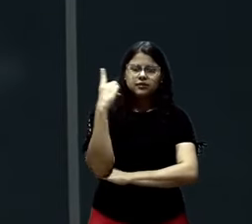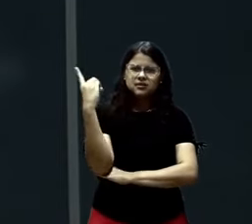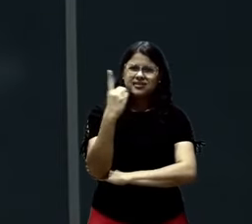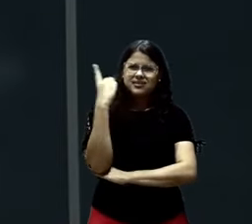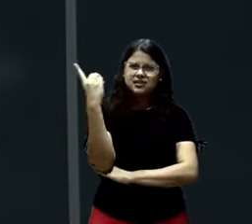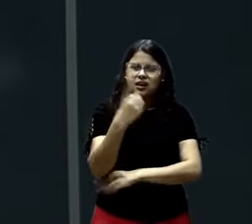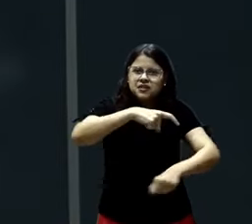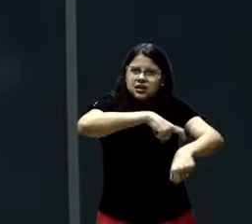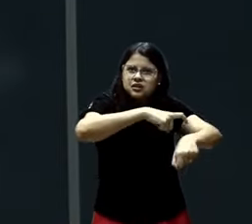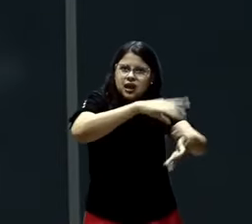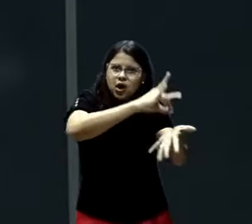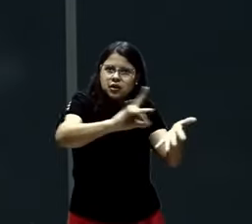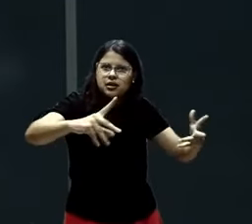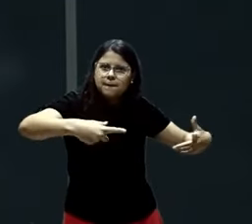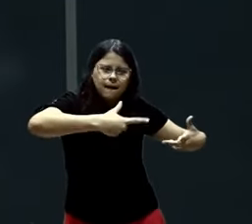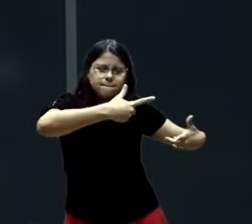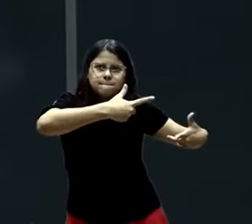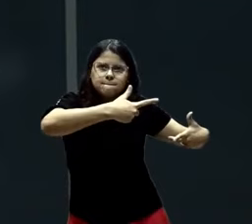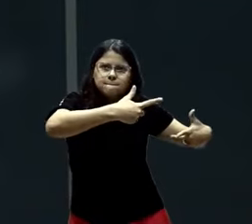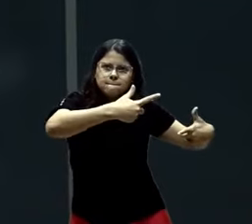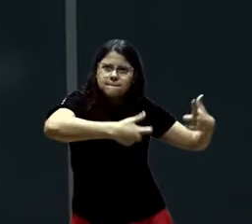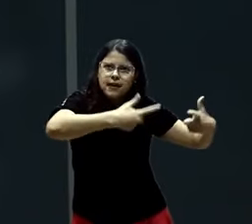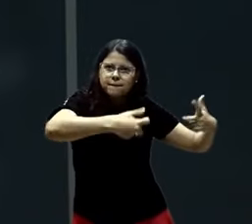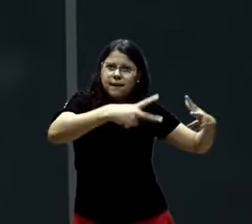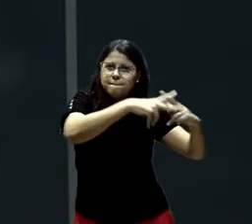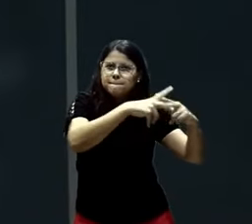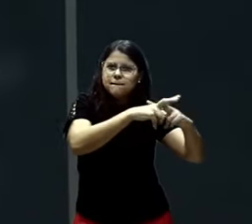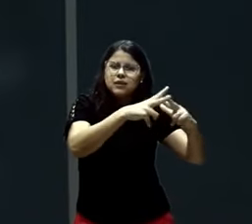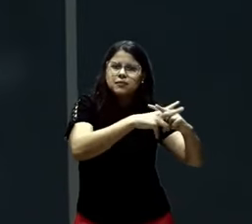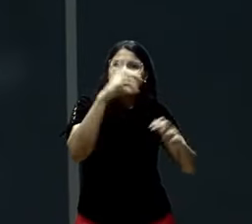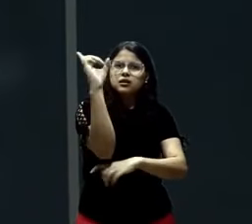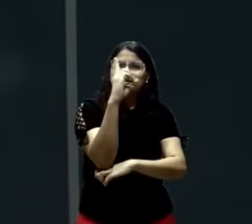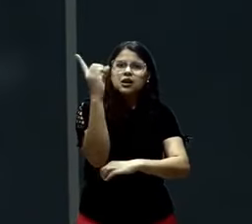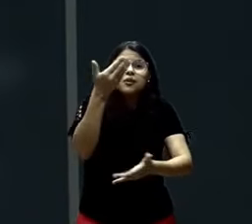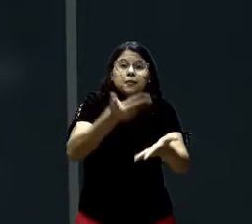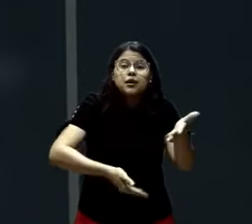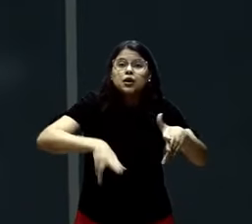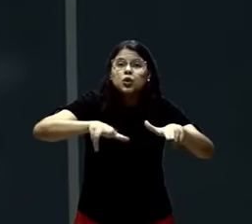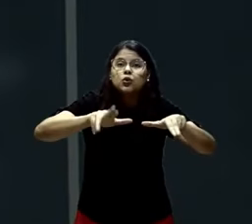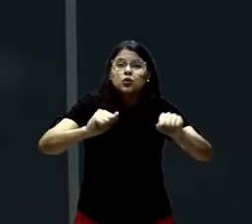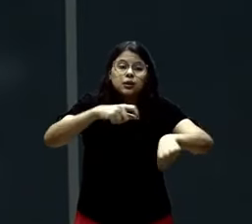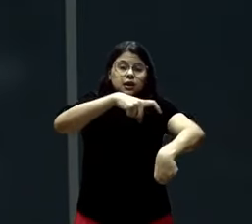guerra. Porque nós, quando estamos em guerra, nós estamos alerta.